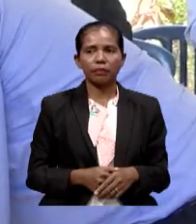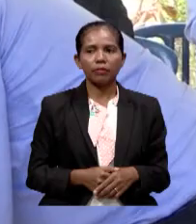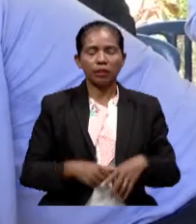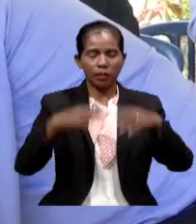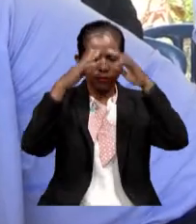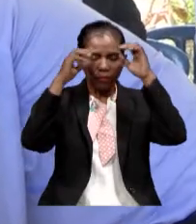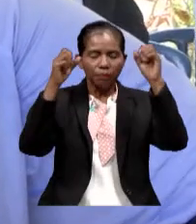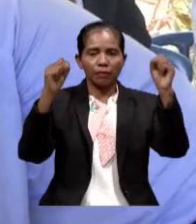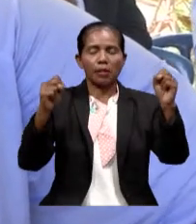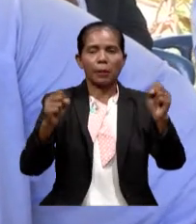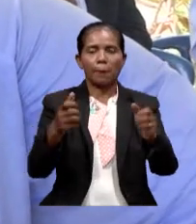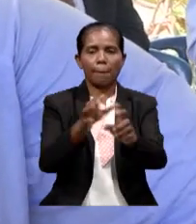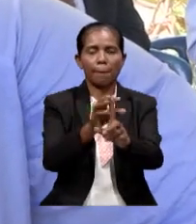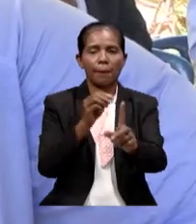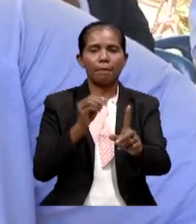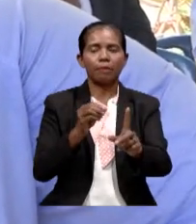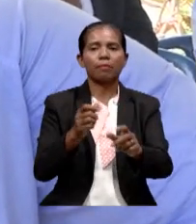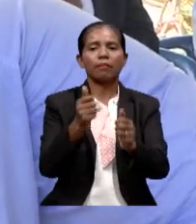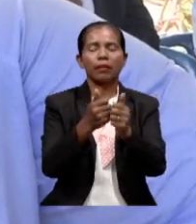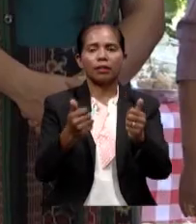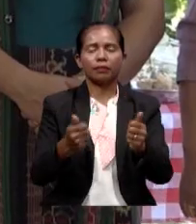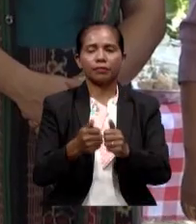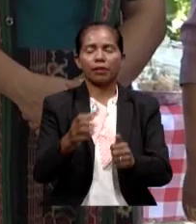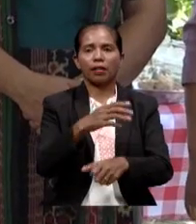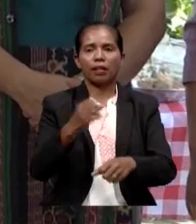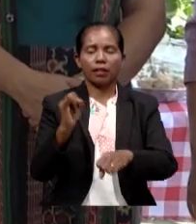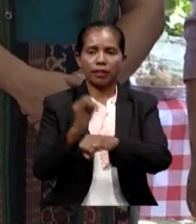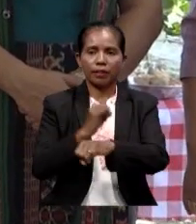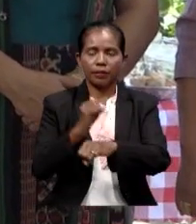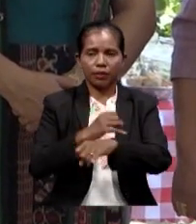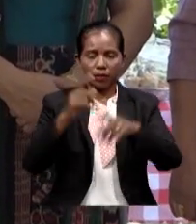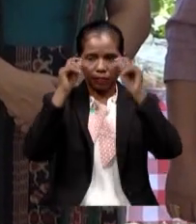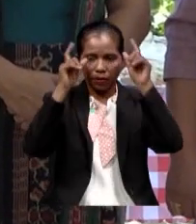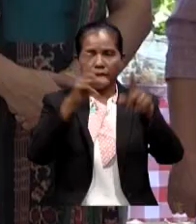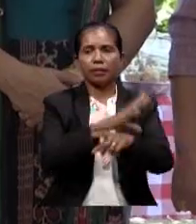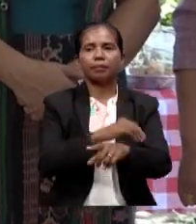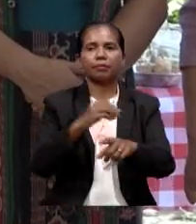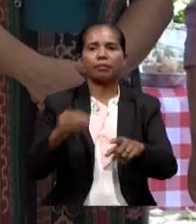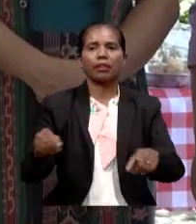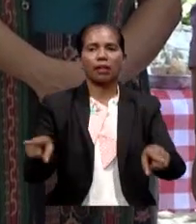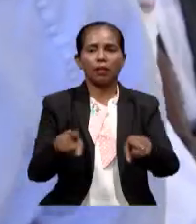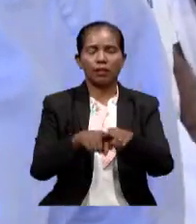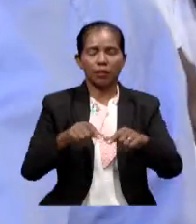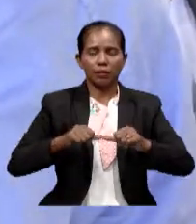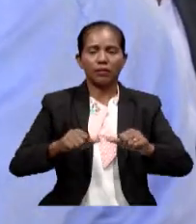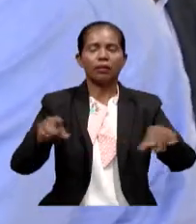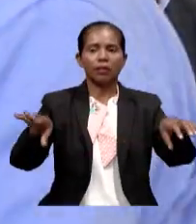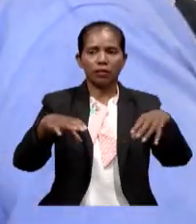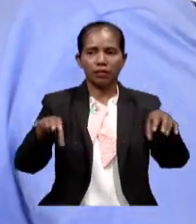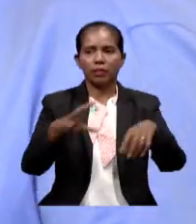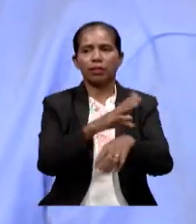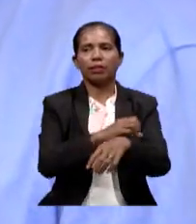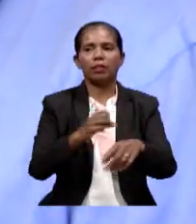Presiden ti lai tu asosiasaun komersial agrikula no industri Timor Leste hateten durante ne mandato se kontinua servisu ne